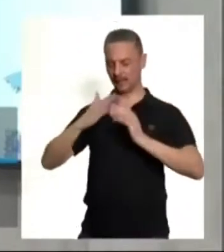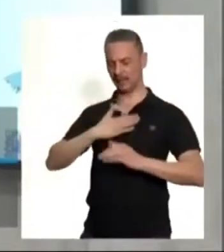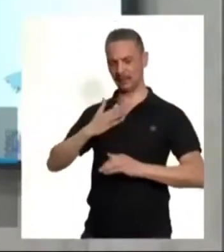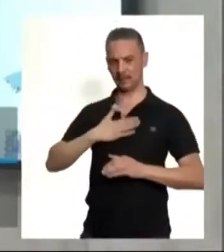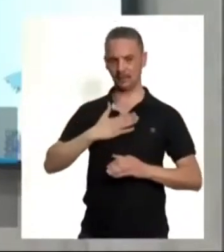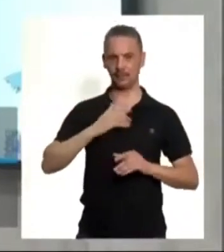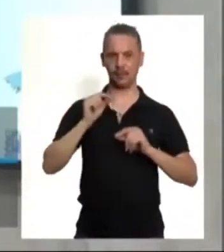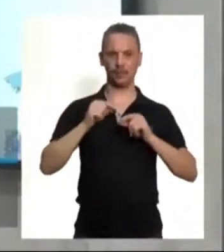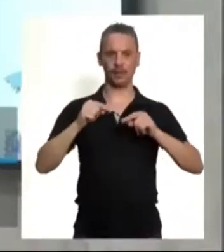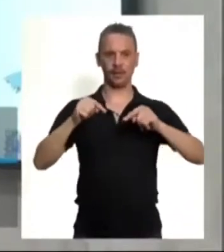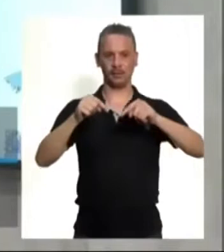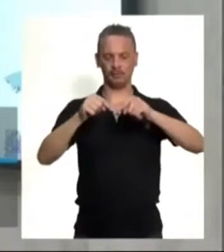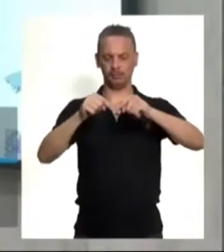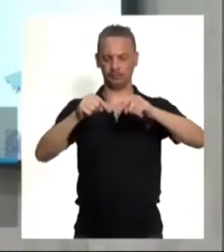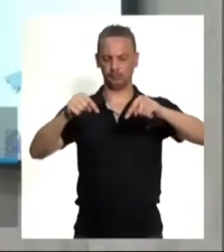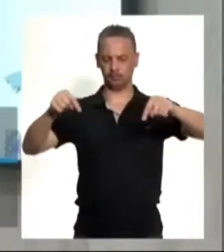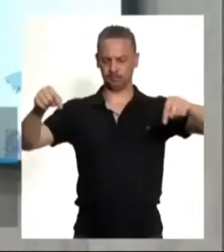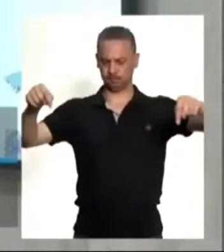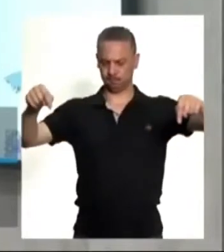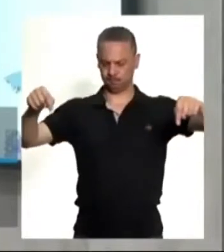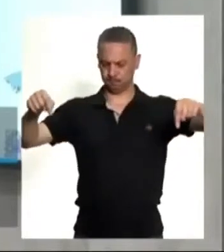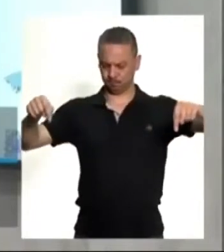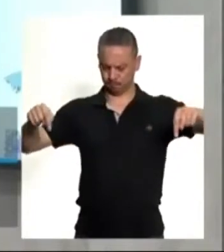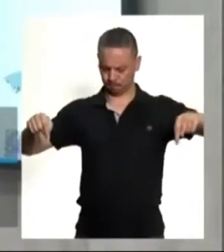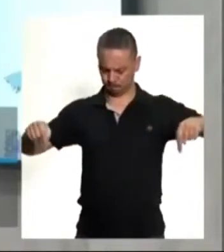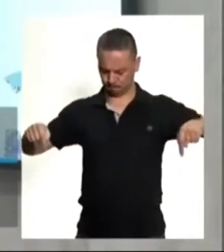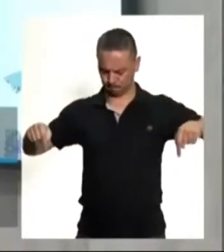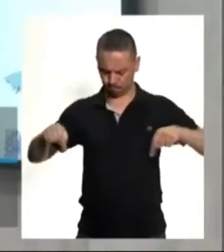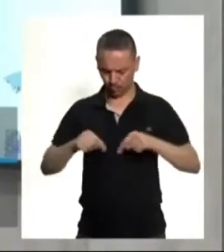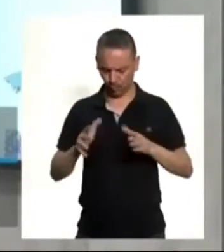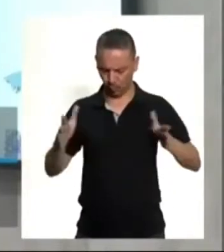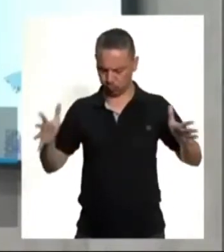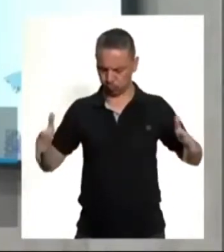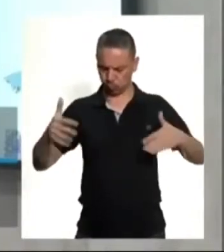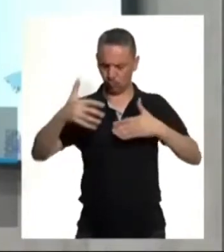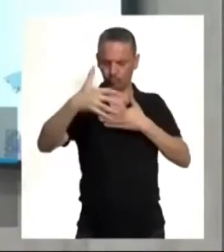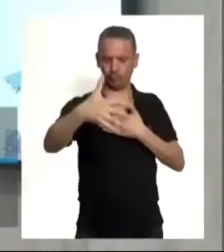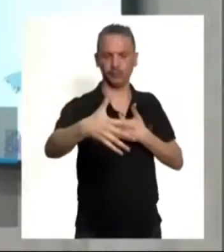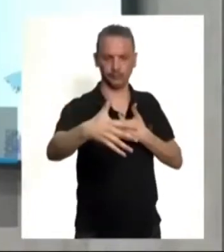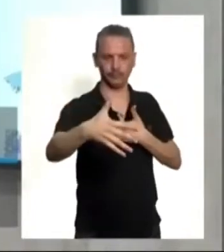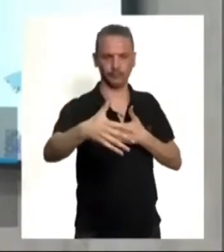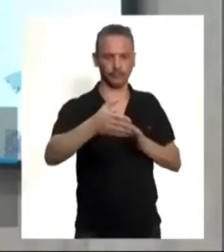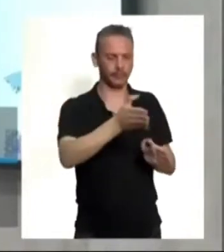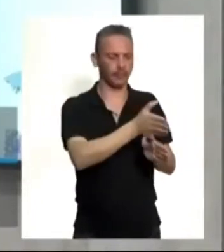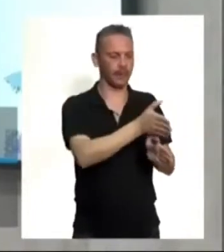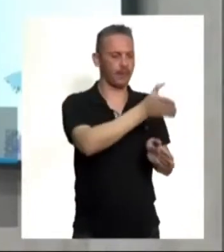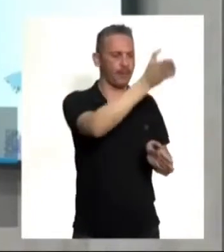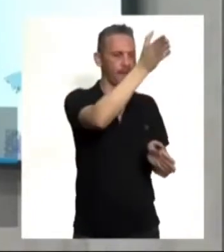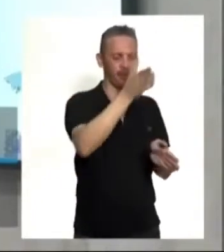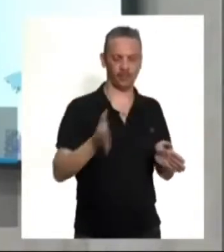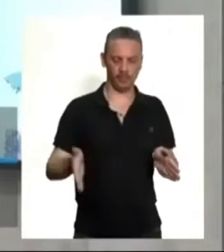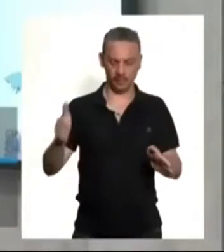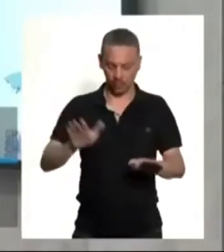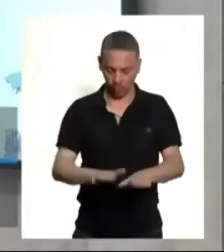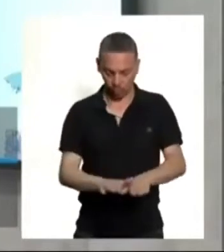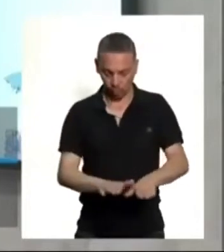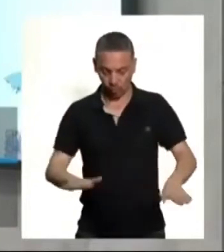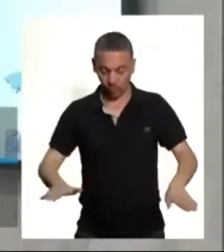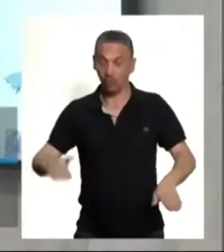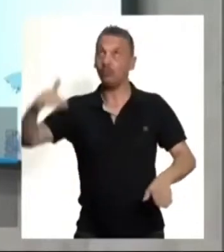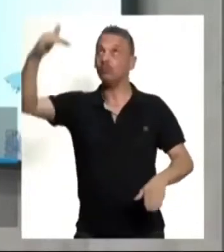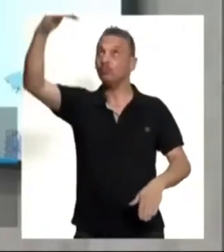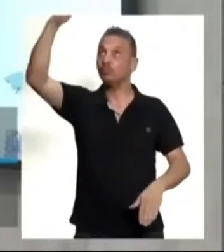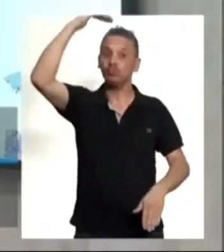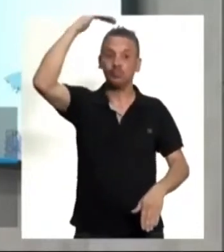um retangulão, ele é um caixotão retangular. Beleza? Um quarto, 4 paredes, um chão e um teto. Beleza? Como é que eu faço